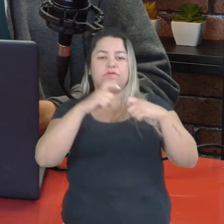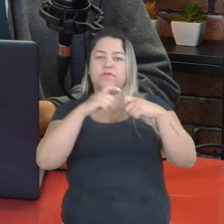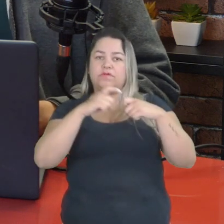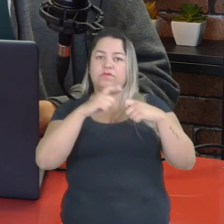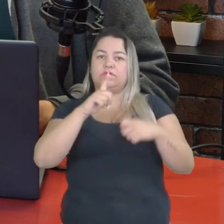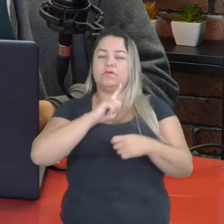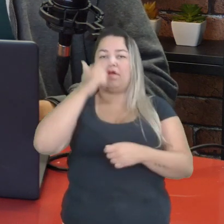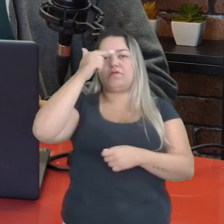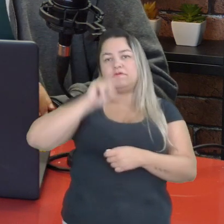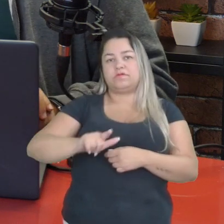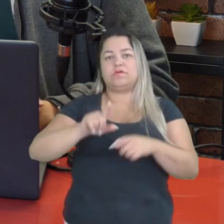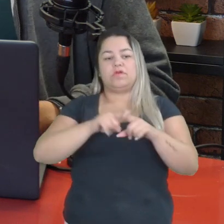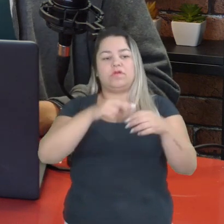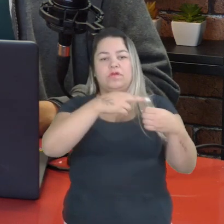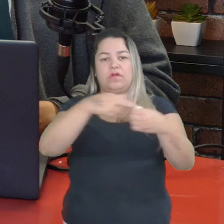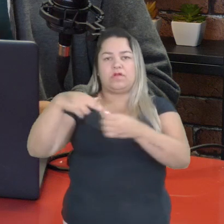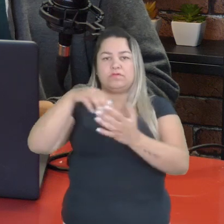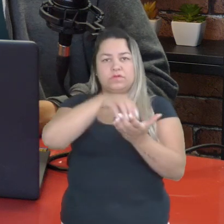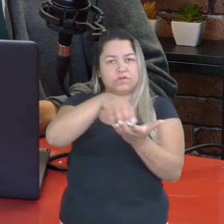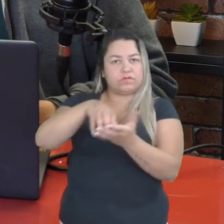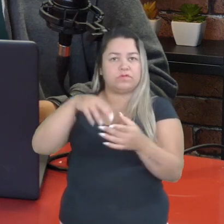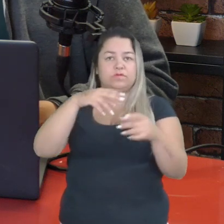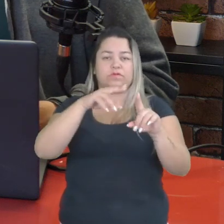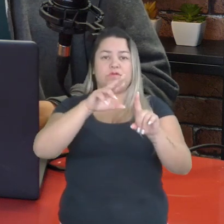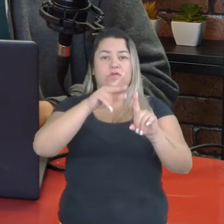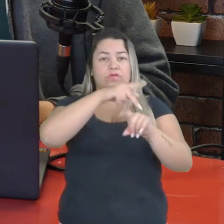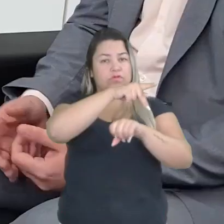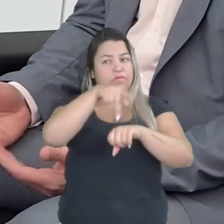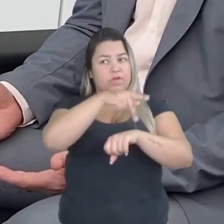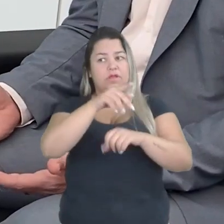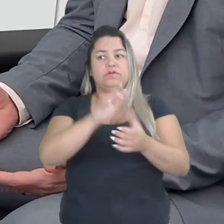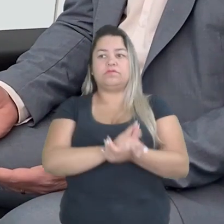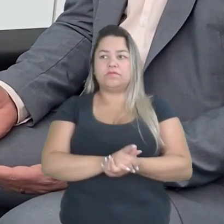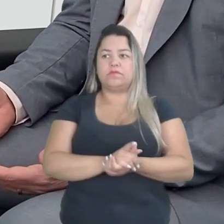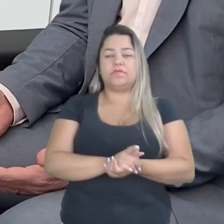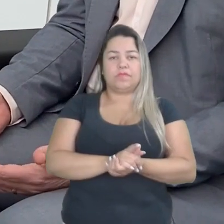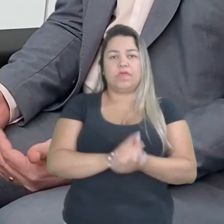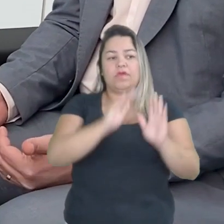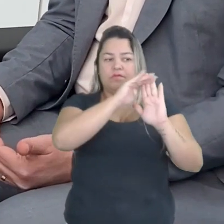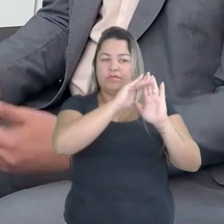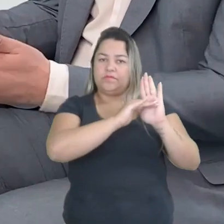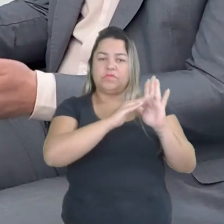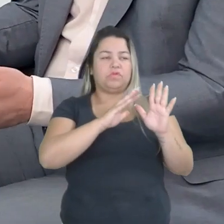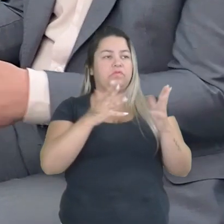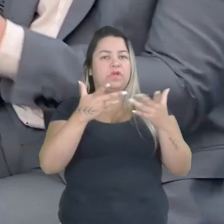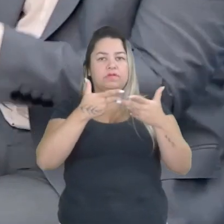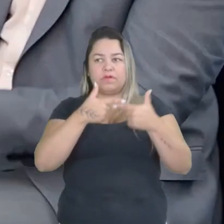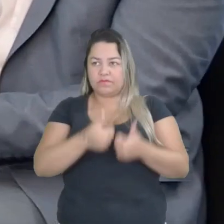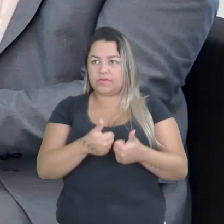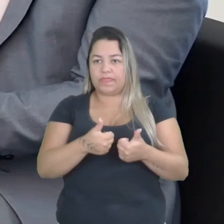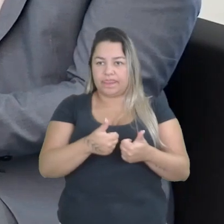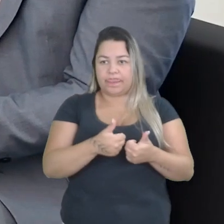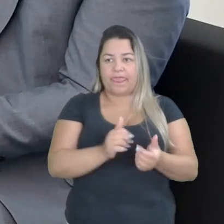Mais Médicos vem conquistando em regiões vulneráveis do país. É um programa muito exitoso, porque já de cara, já num